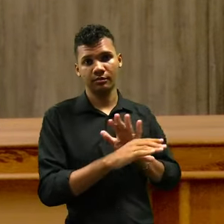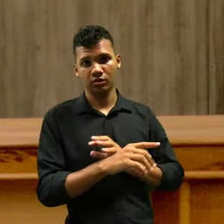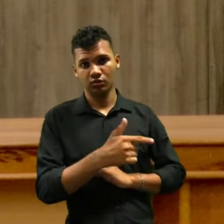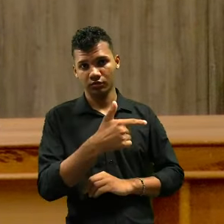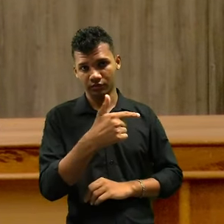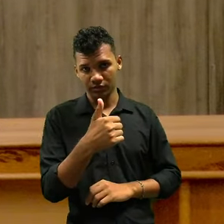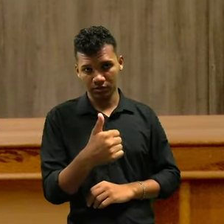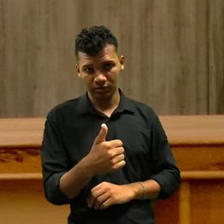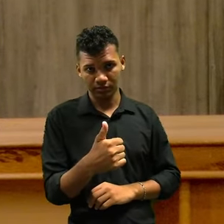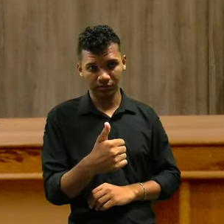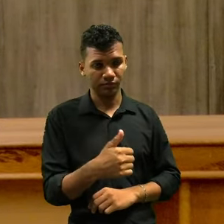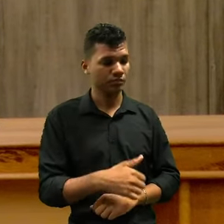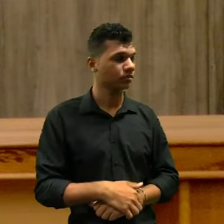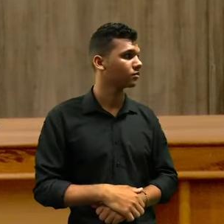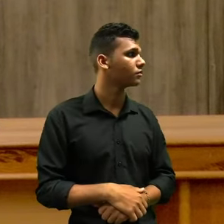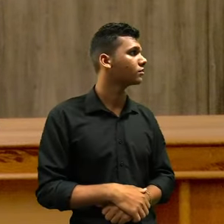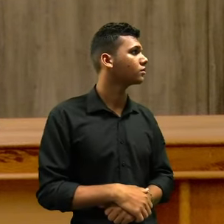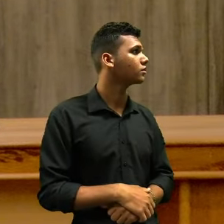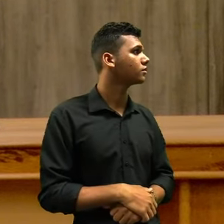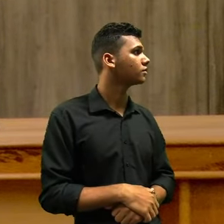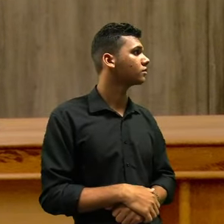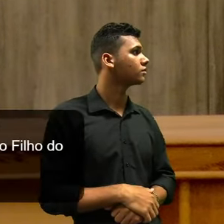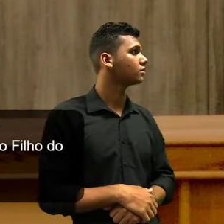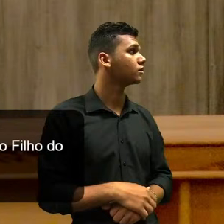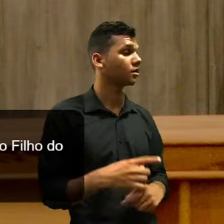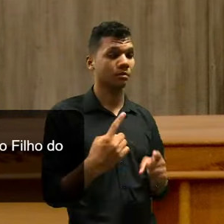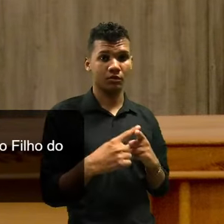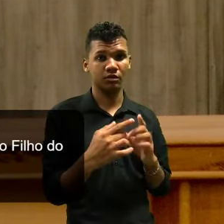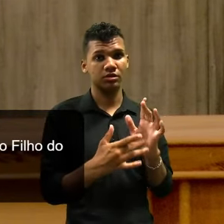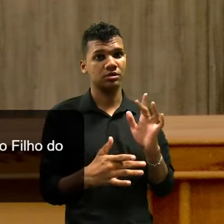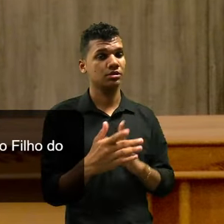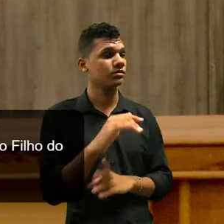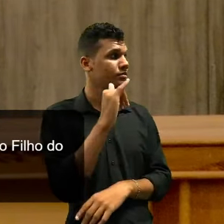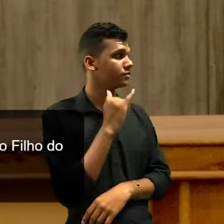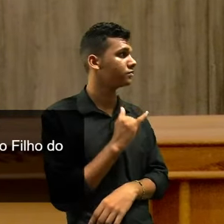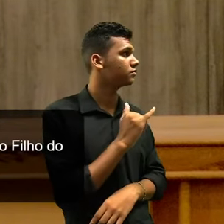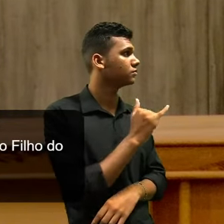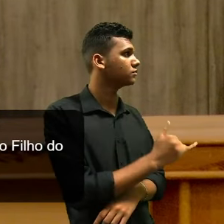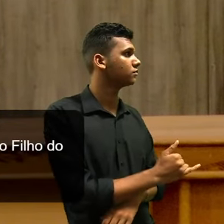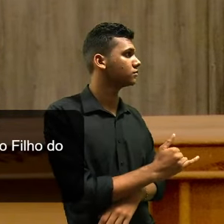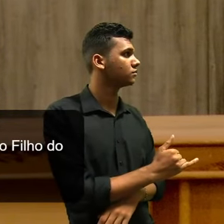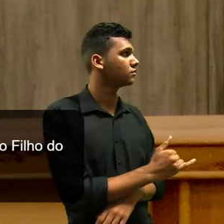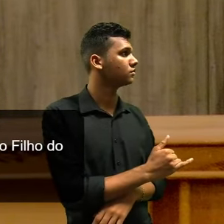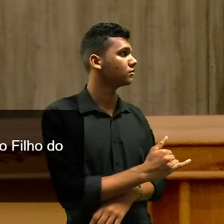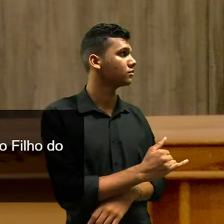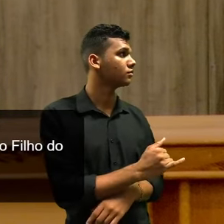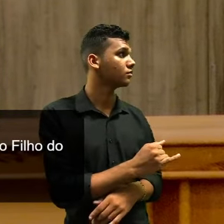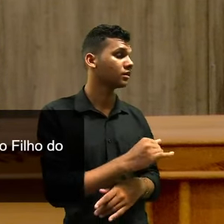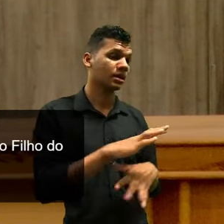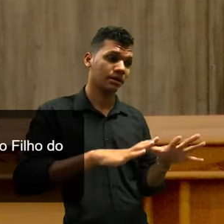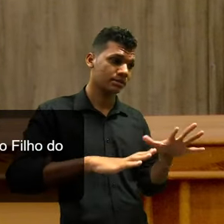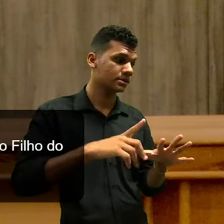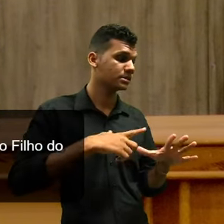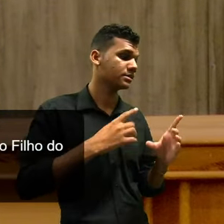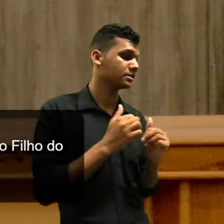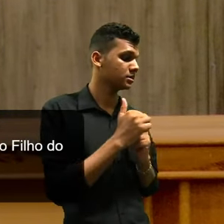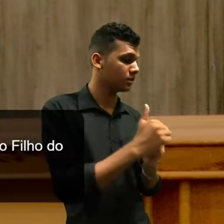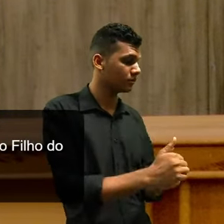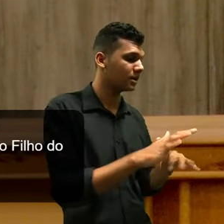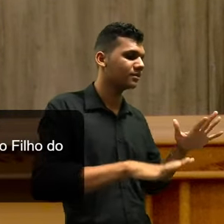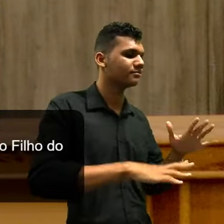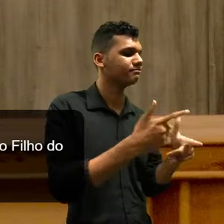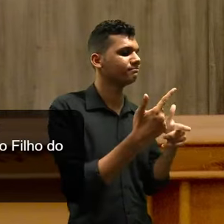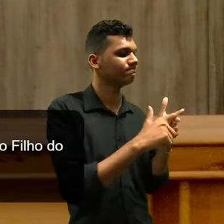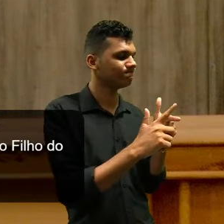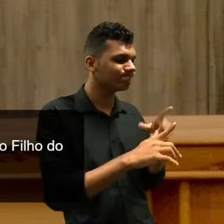aí como é que diz e disse lhe Jesus as raposas tem covis e as aves do céu tem nin as